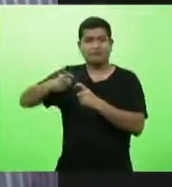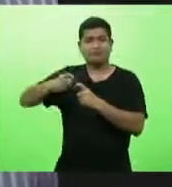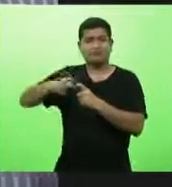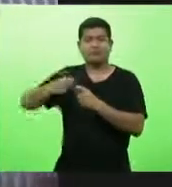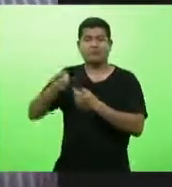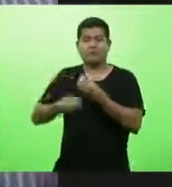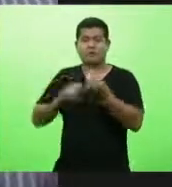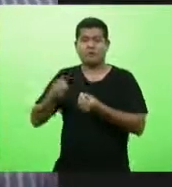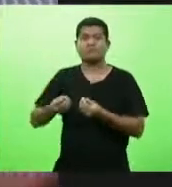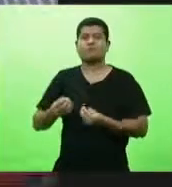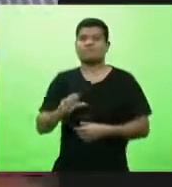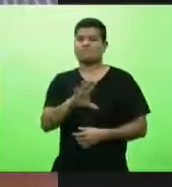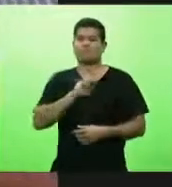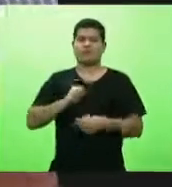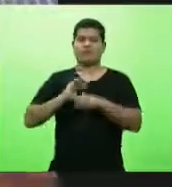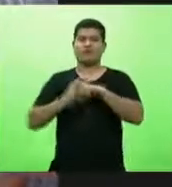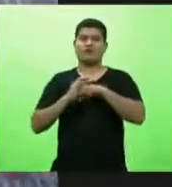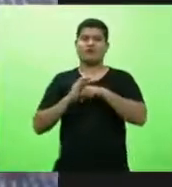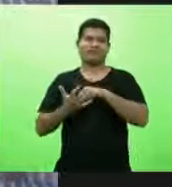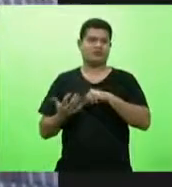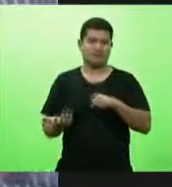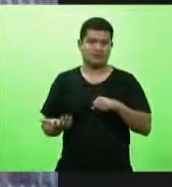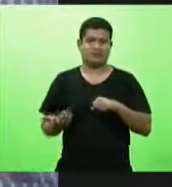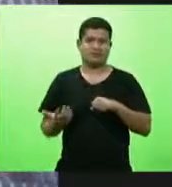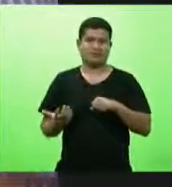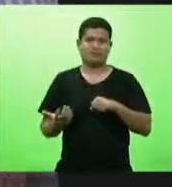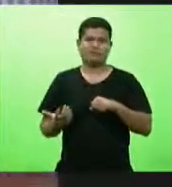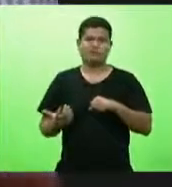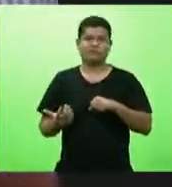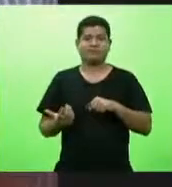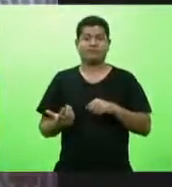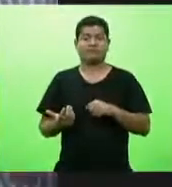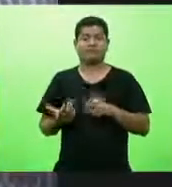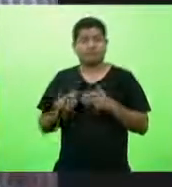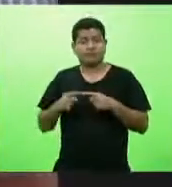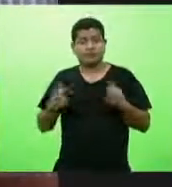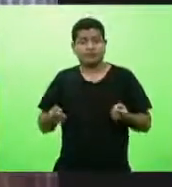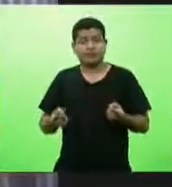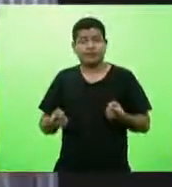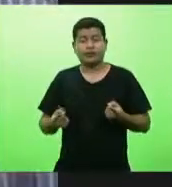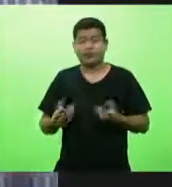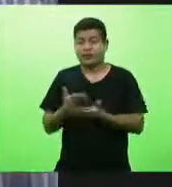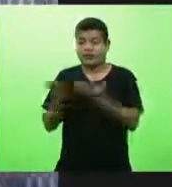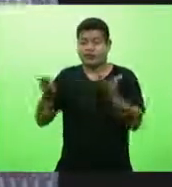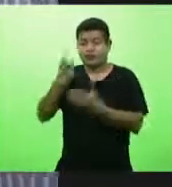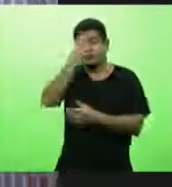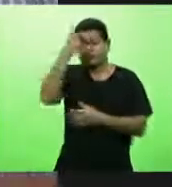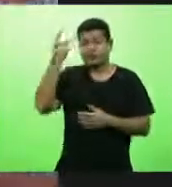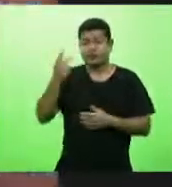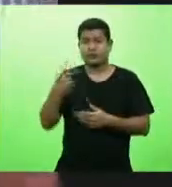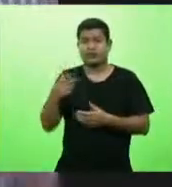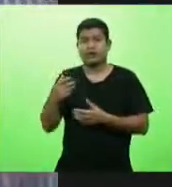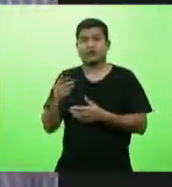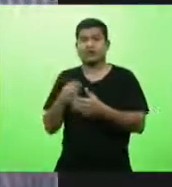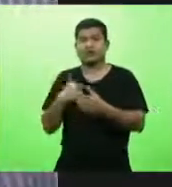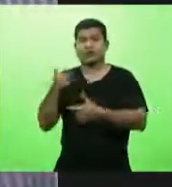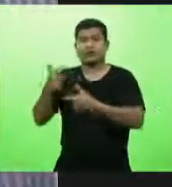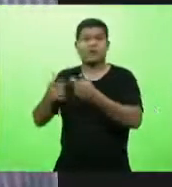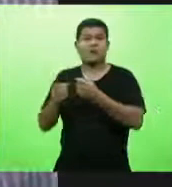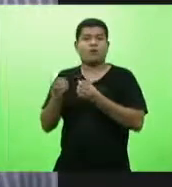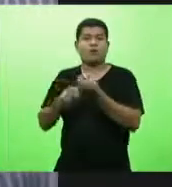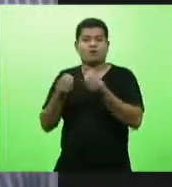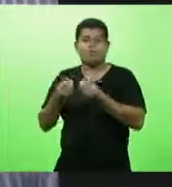positivo para o Covid-19. Quer dizer, então, são pessoas que vão se afastando e que vão fazer